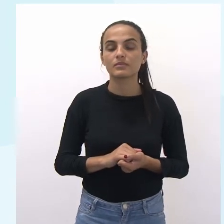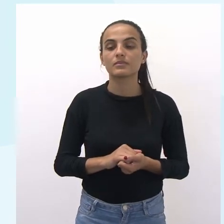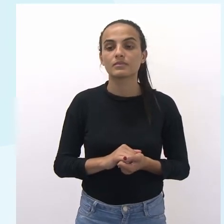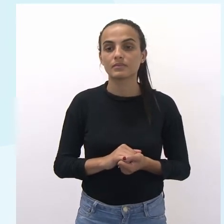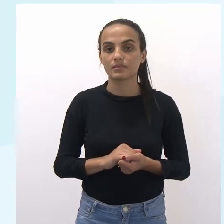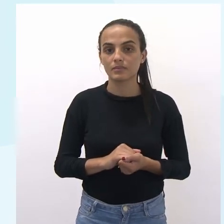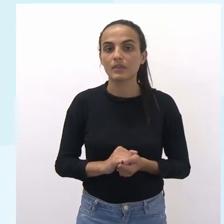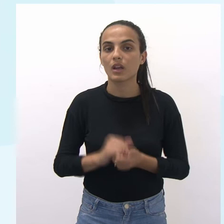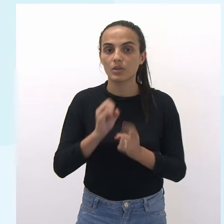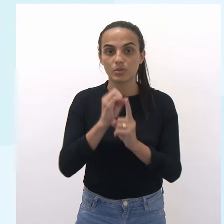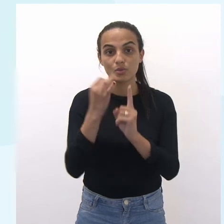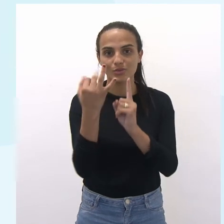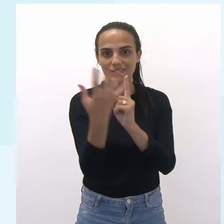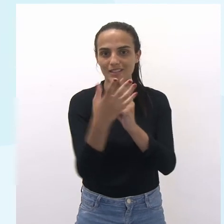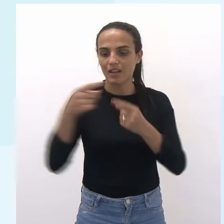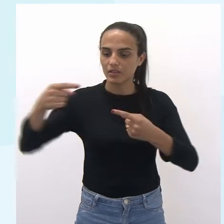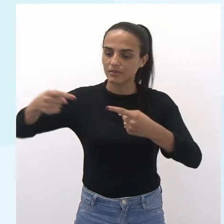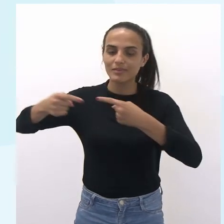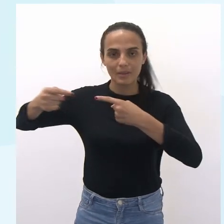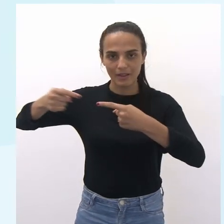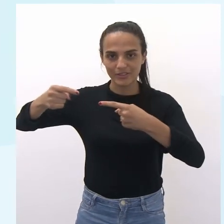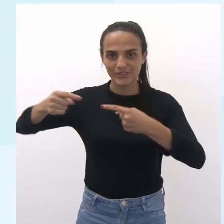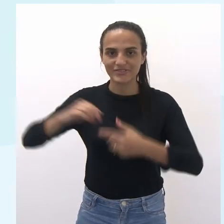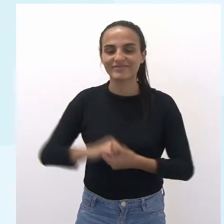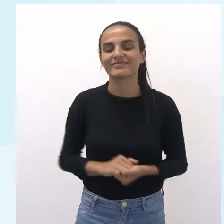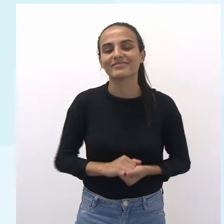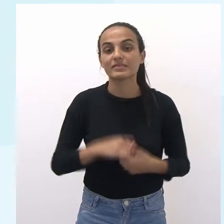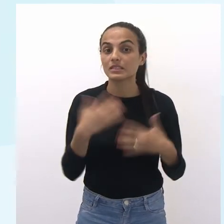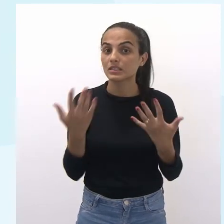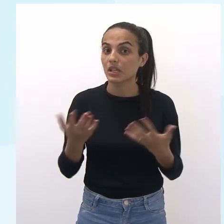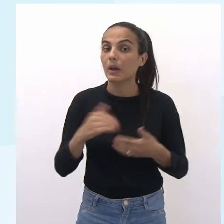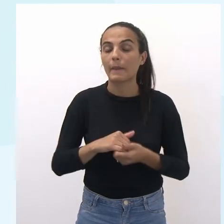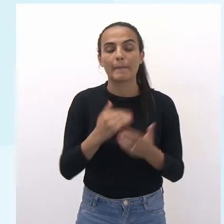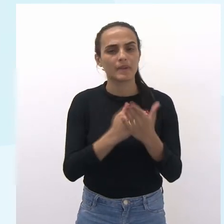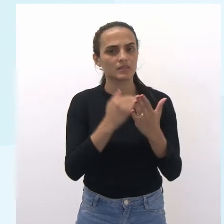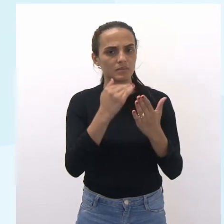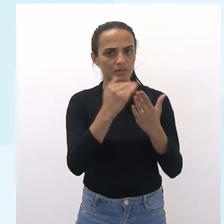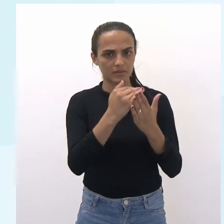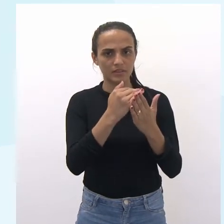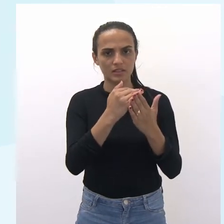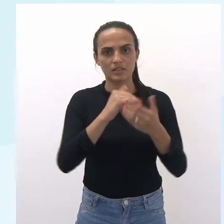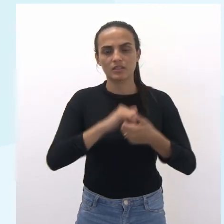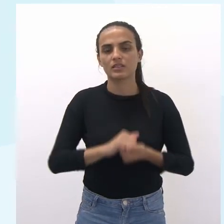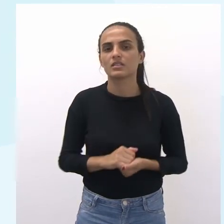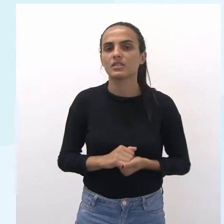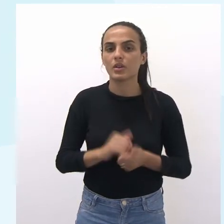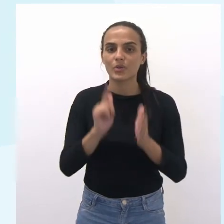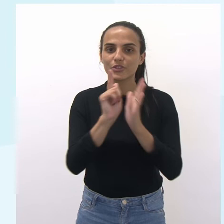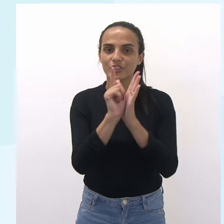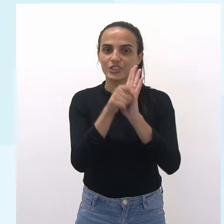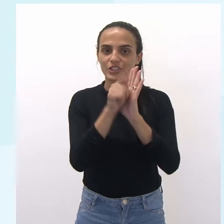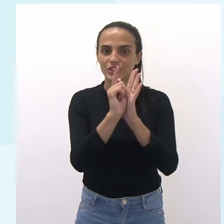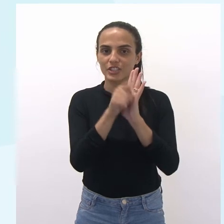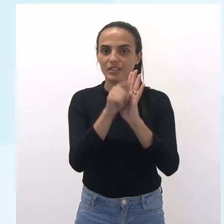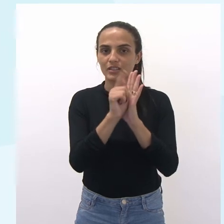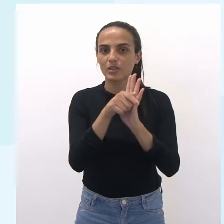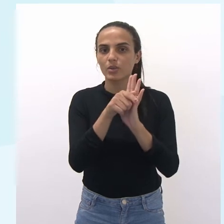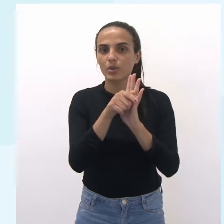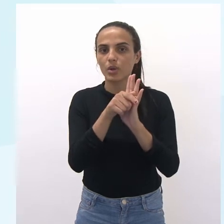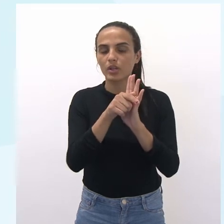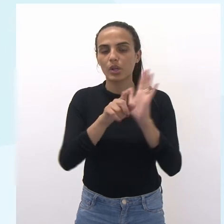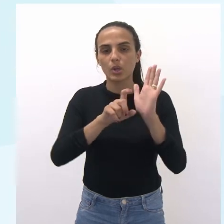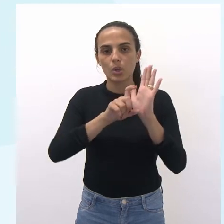a sociedade em debate, tá? Então, mais uma vez, o gênero documentário